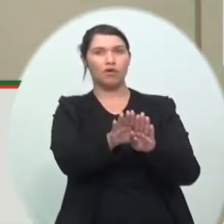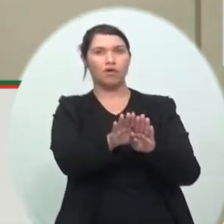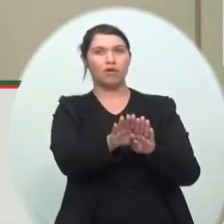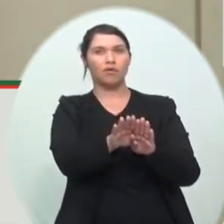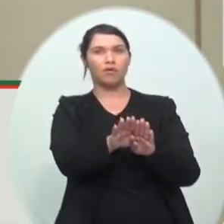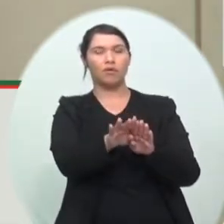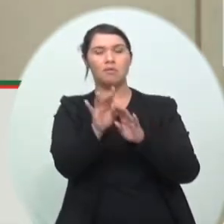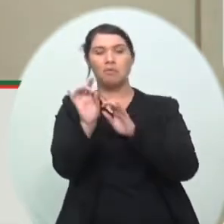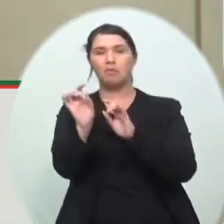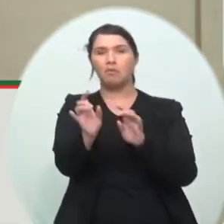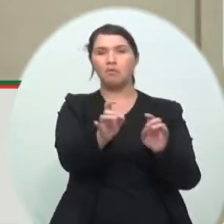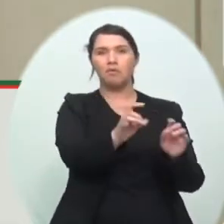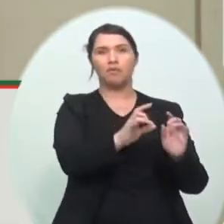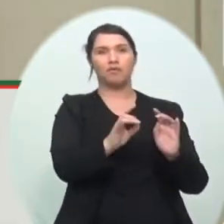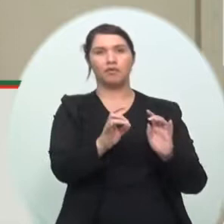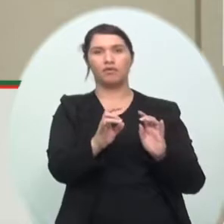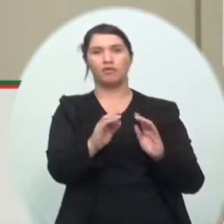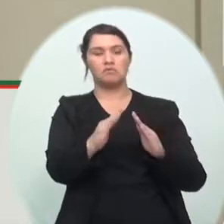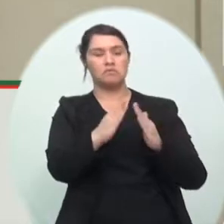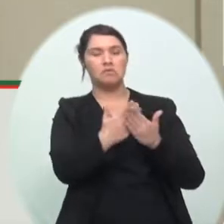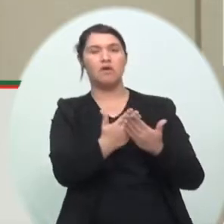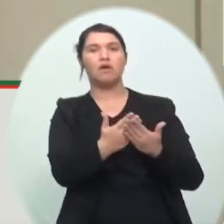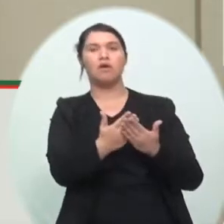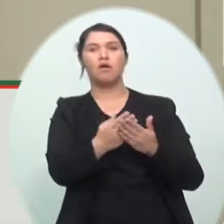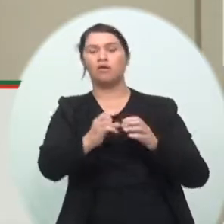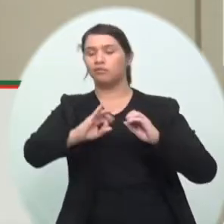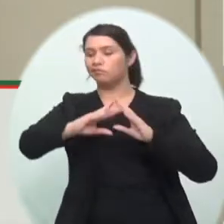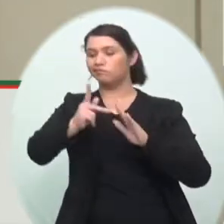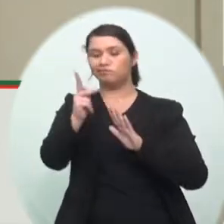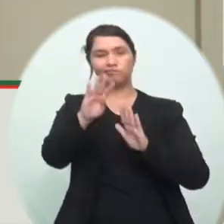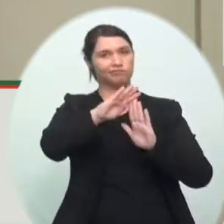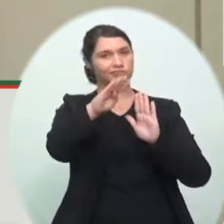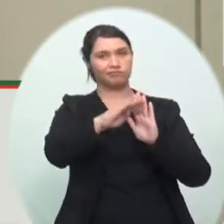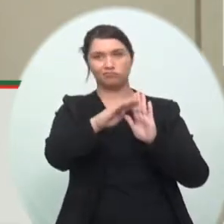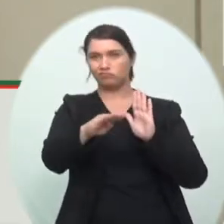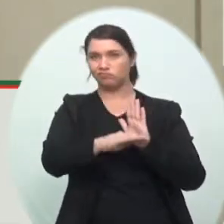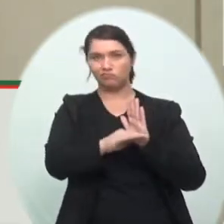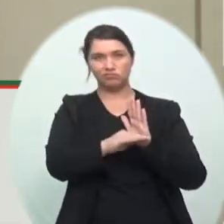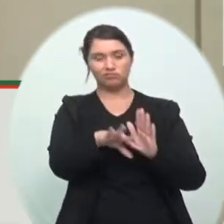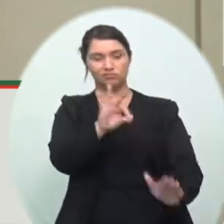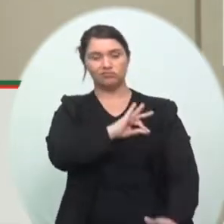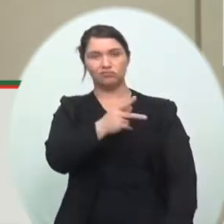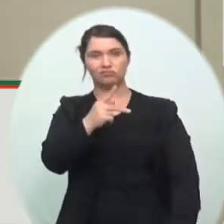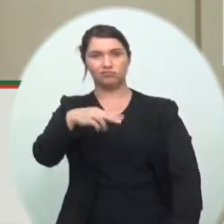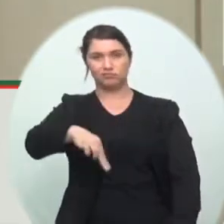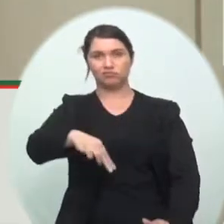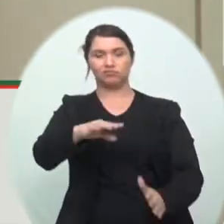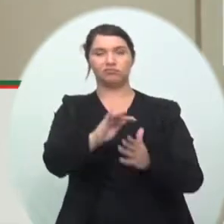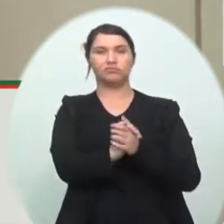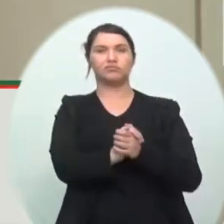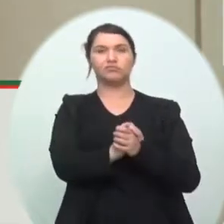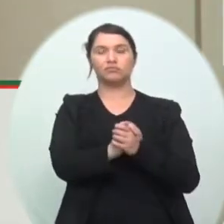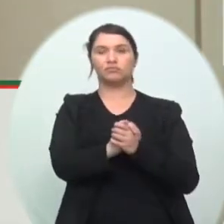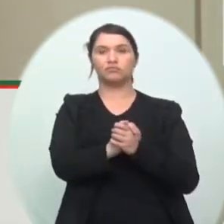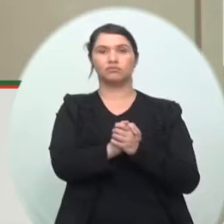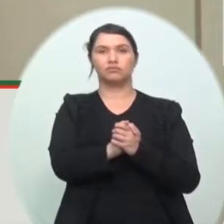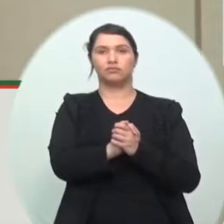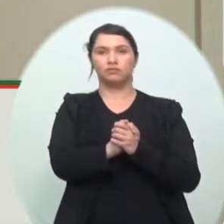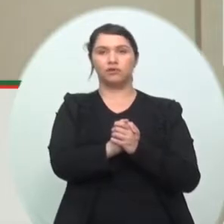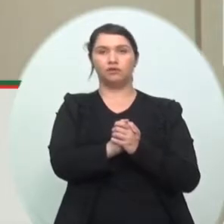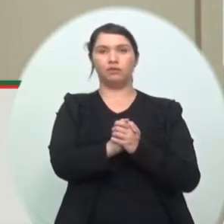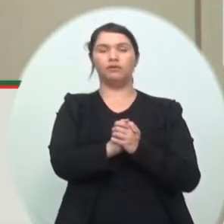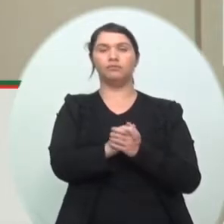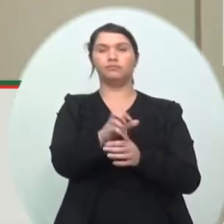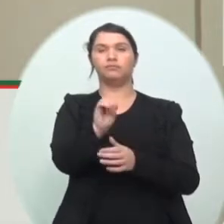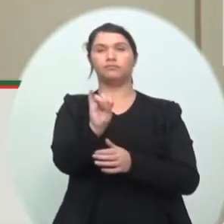os inúmeros programas e ações comunitárias da Polícia Militar, a sinergia, e aí nós vamos perder muito,